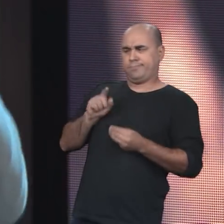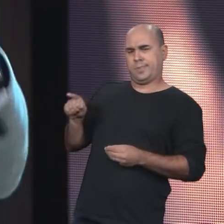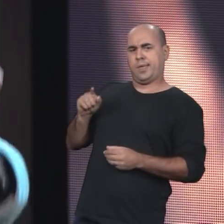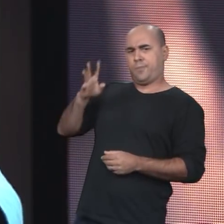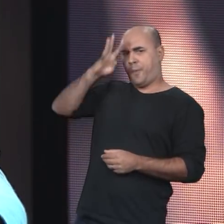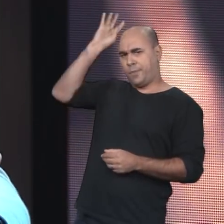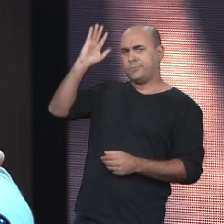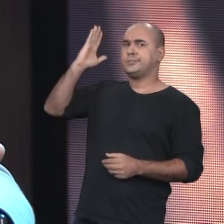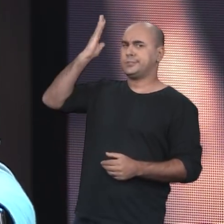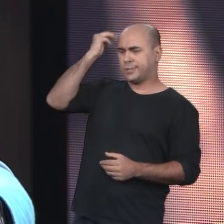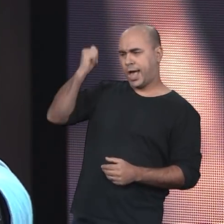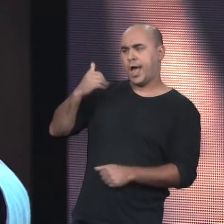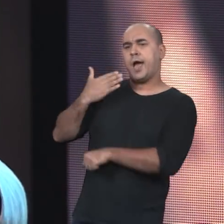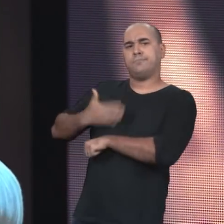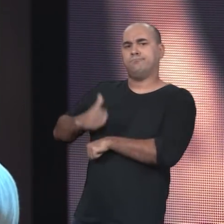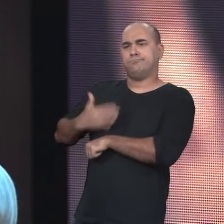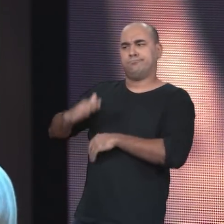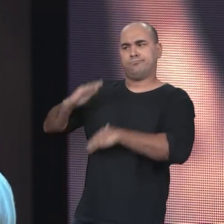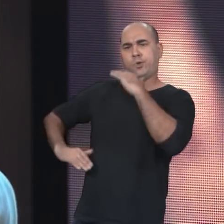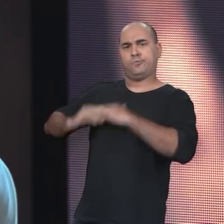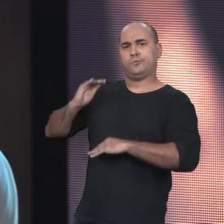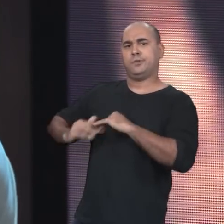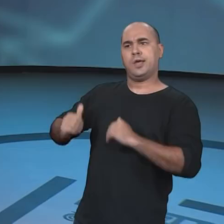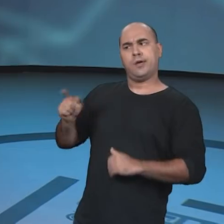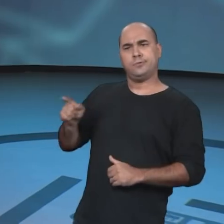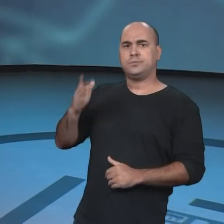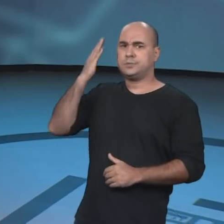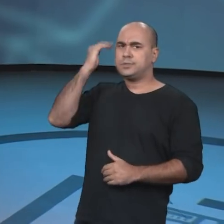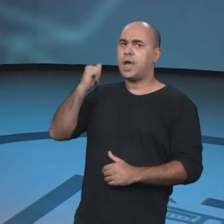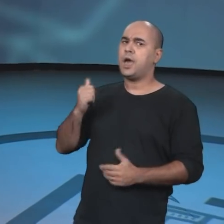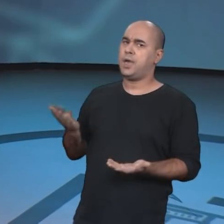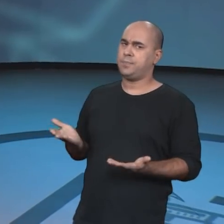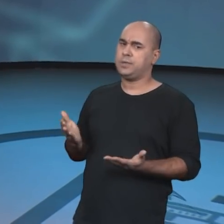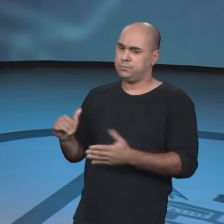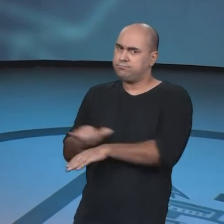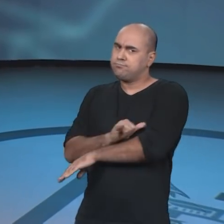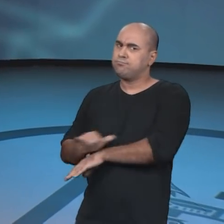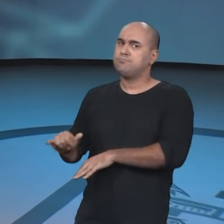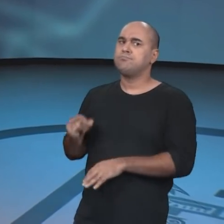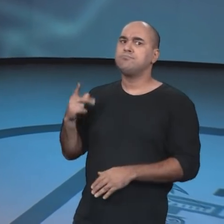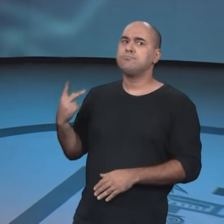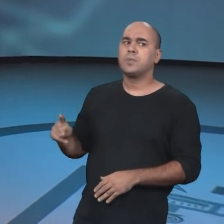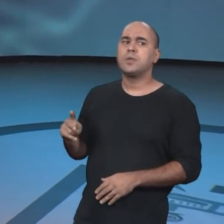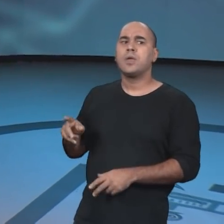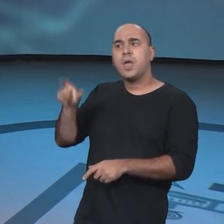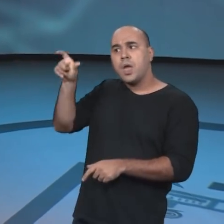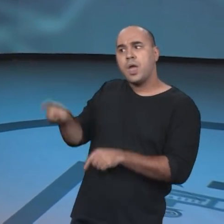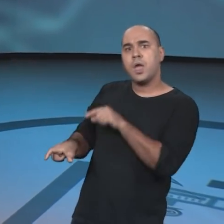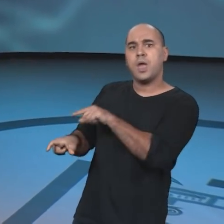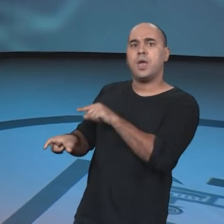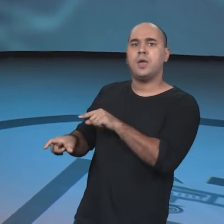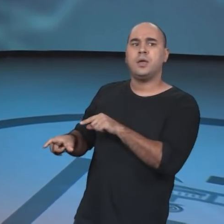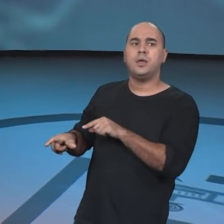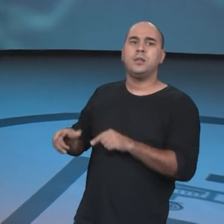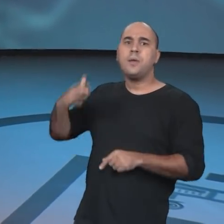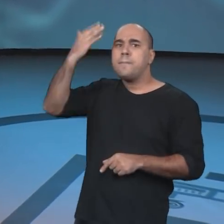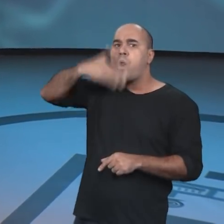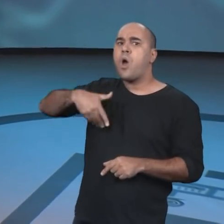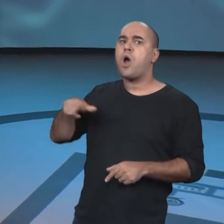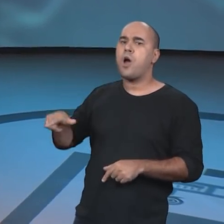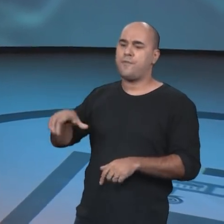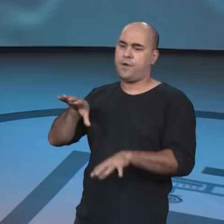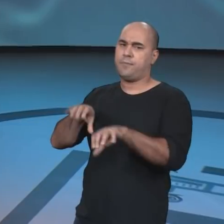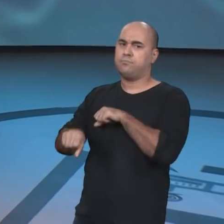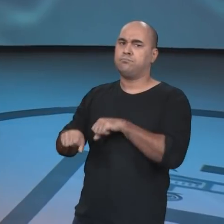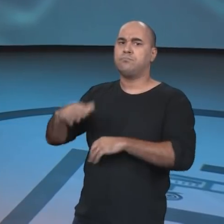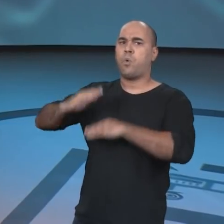bombeiros sabem o que fazer naquela situação. Ou seja, você tem evidências de que o bombeiro é alguém apto para te salvar. Por isso, no momento